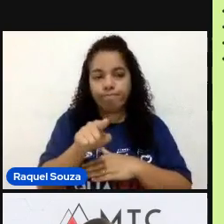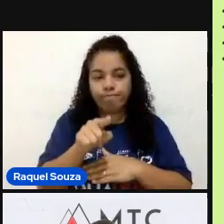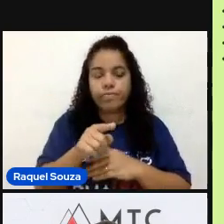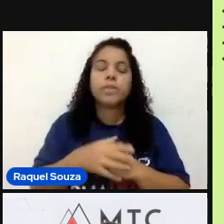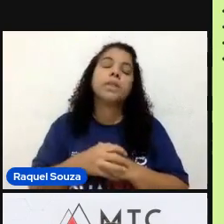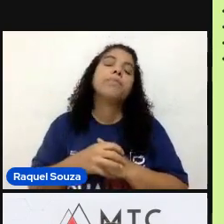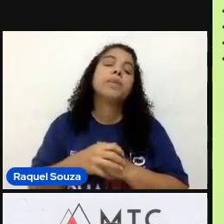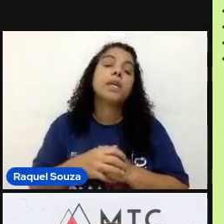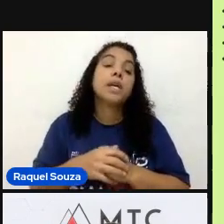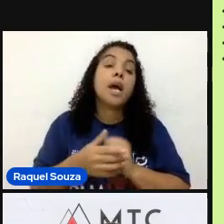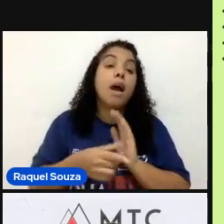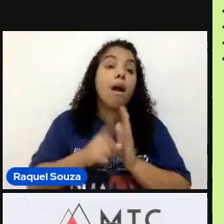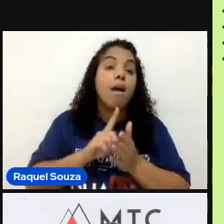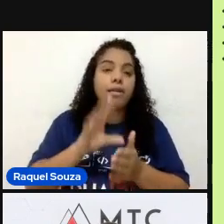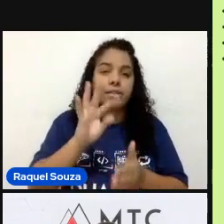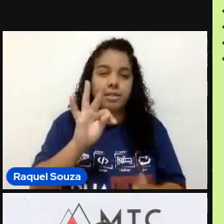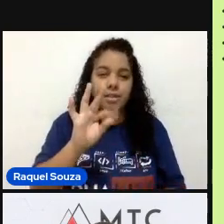TDAH,